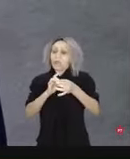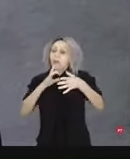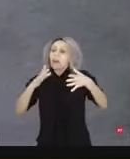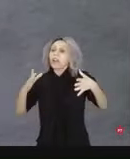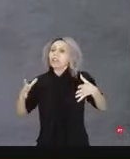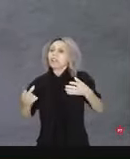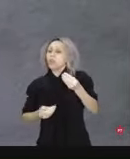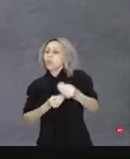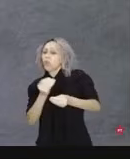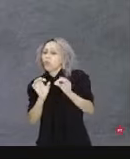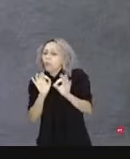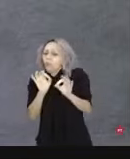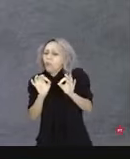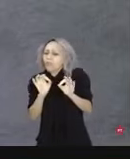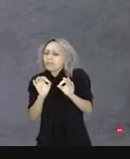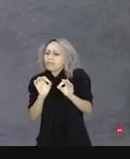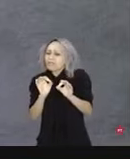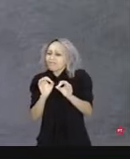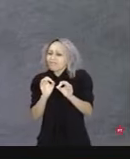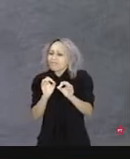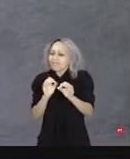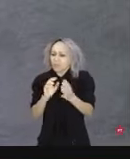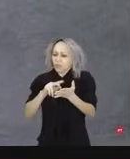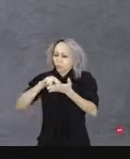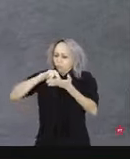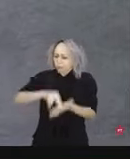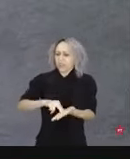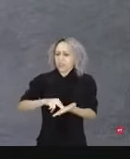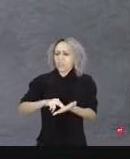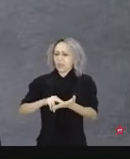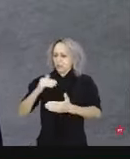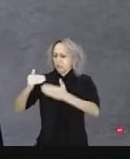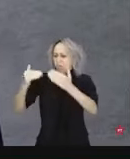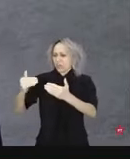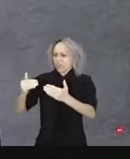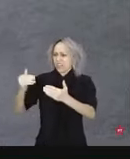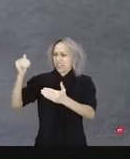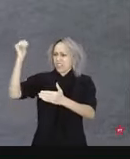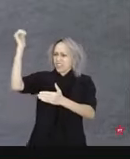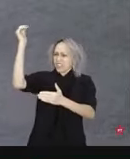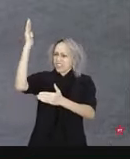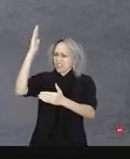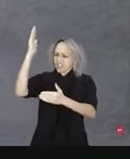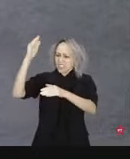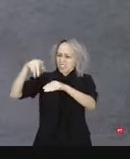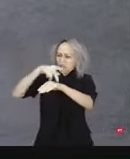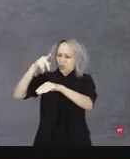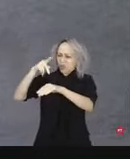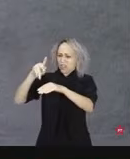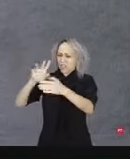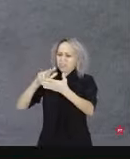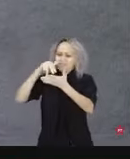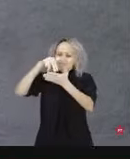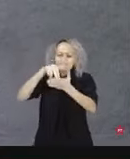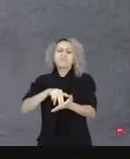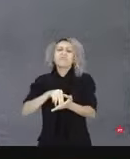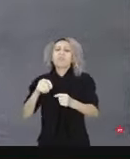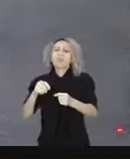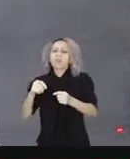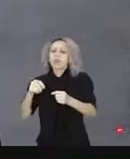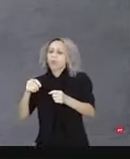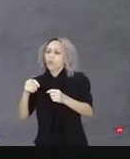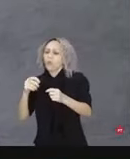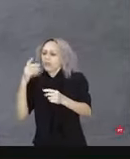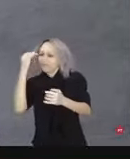solidifica, prospera e fortalece uma nação quando a discussão de ideias é mais importante